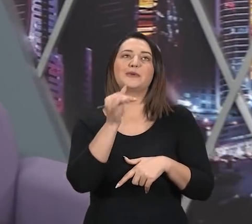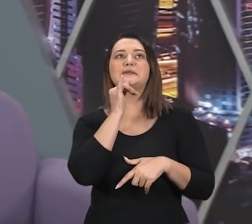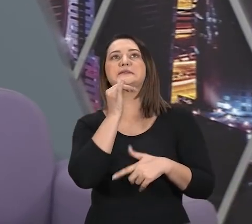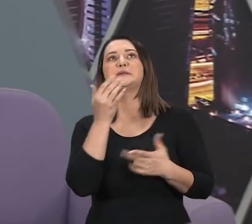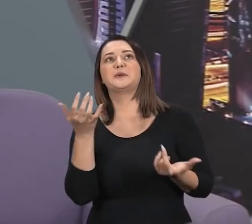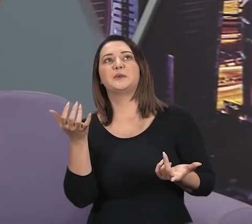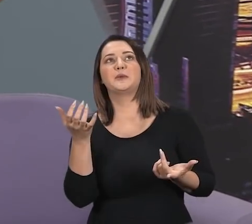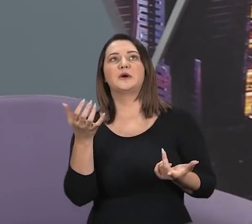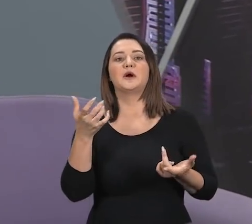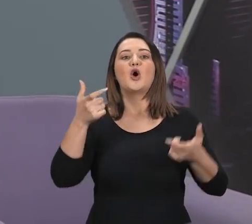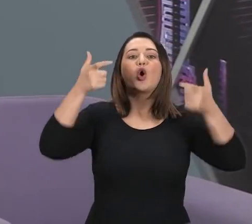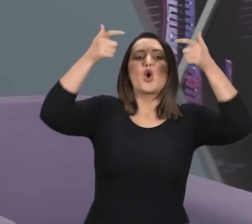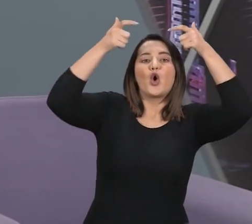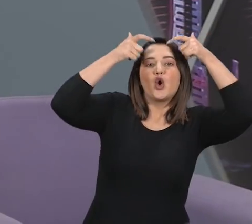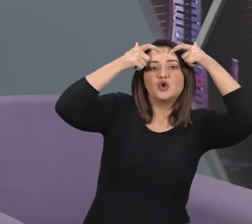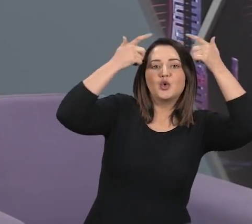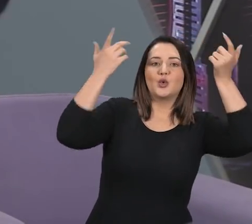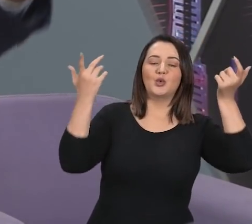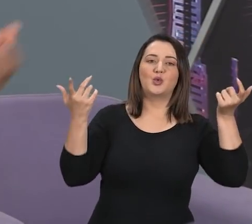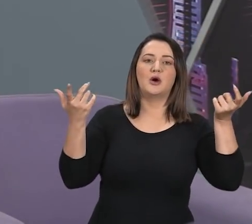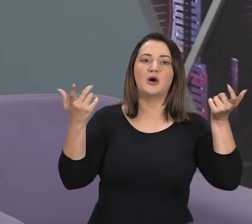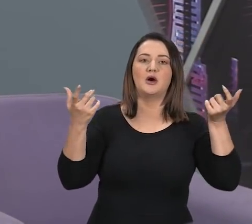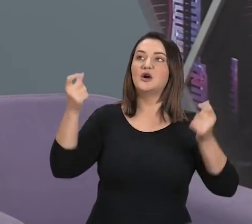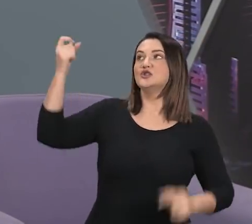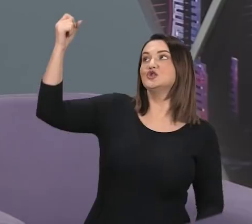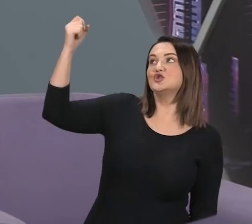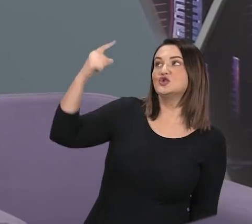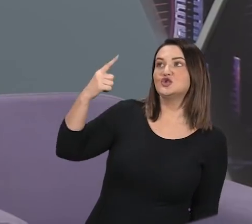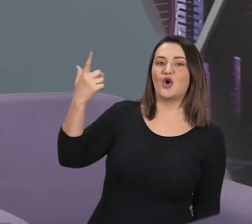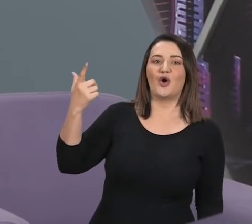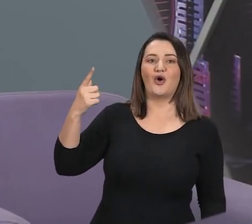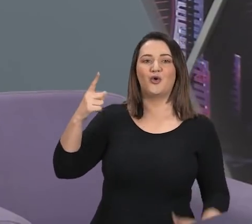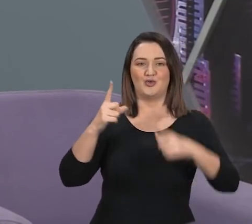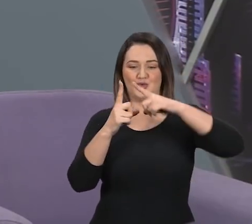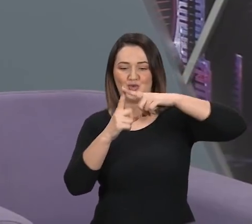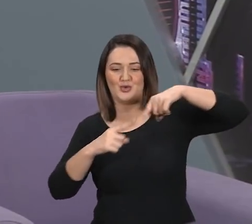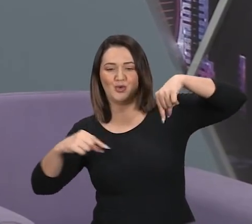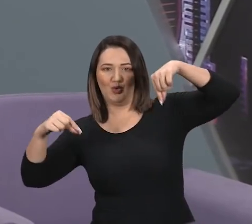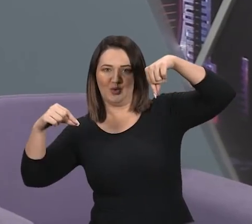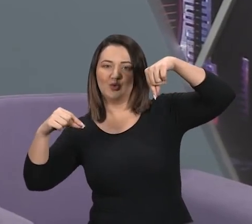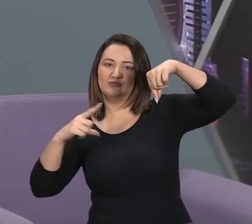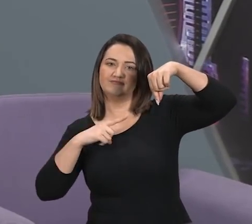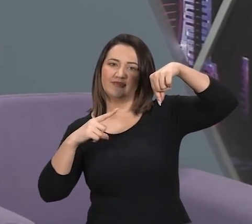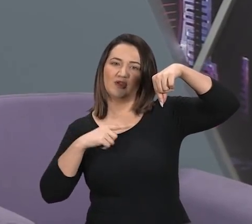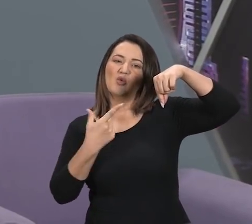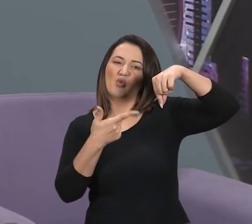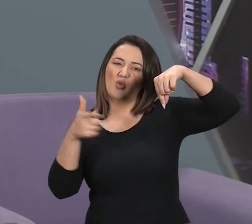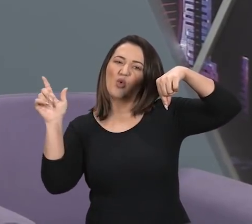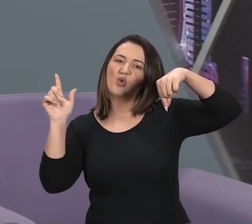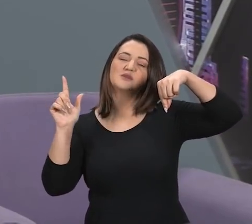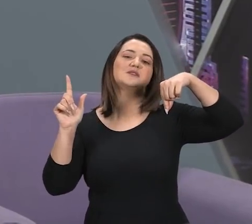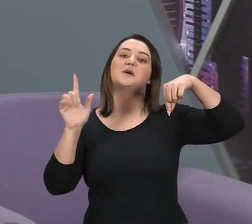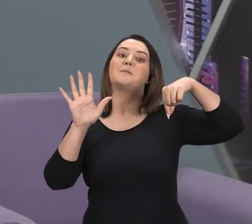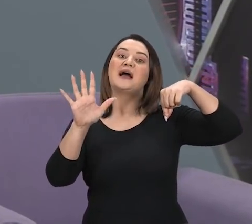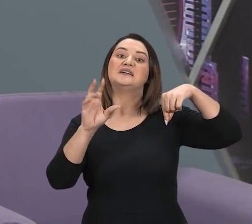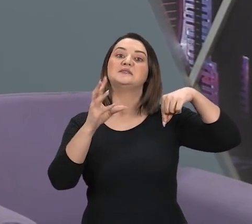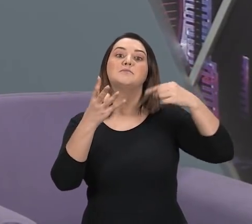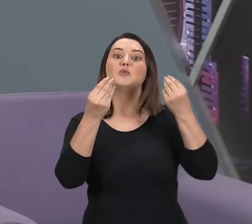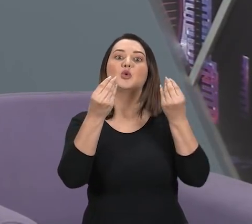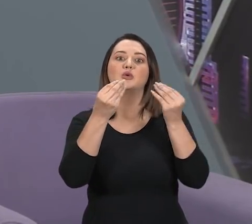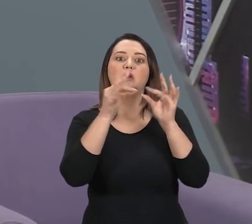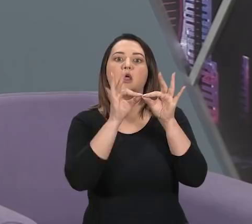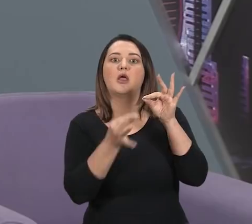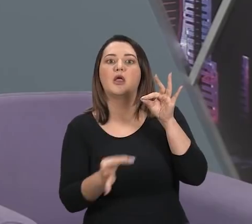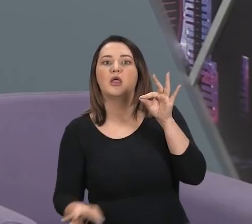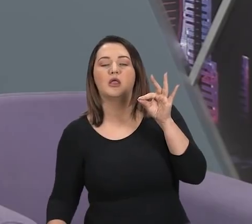outras palavras, como, por exemplo, coroa, certo? Como o sol, a lua, outras palavras, mas se a gente